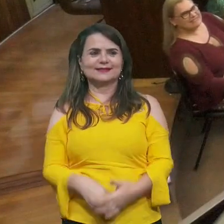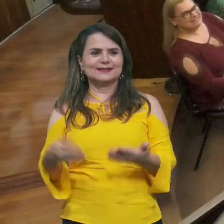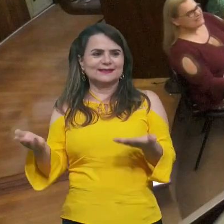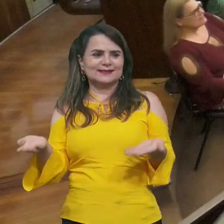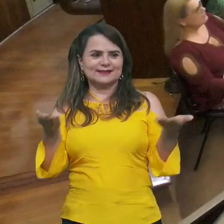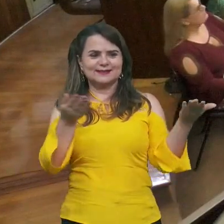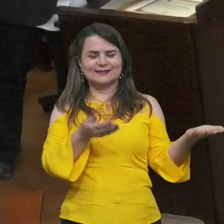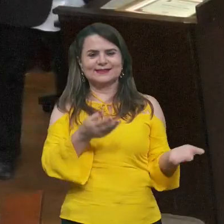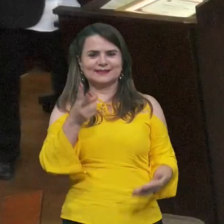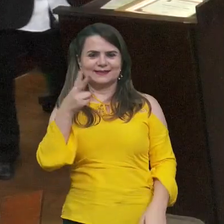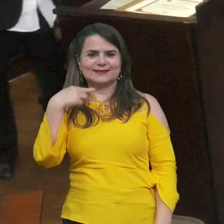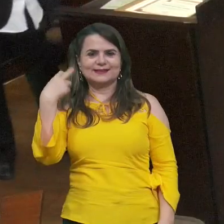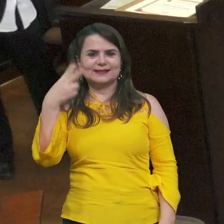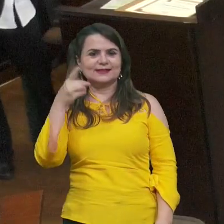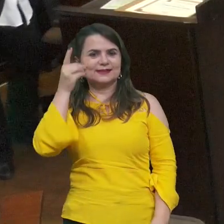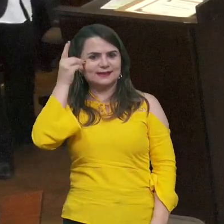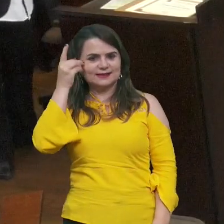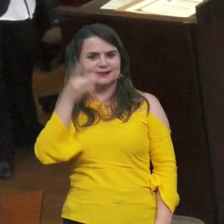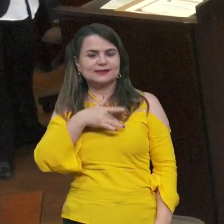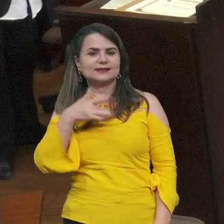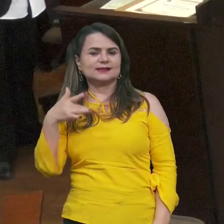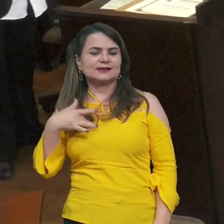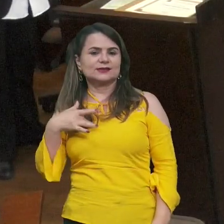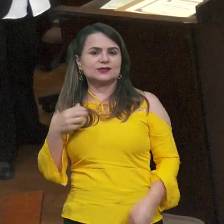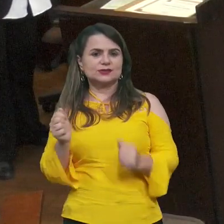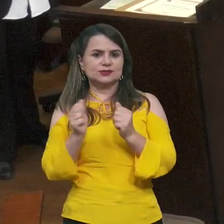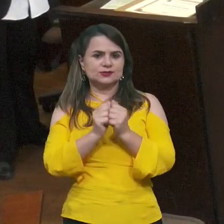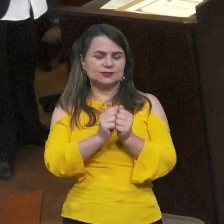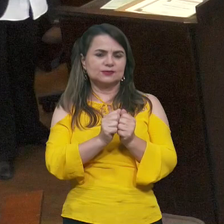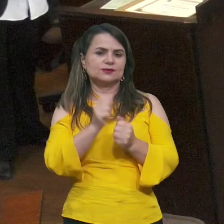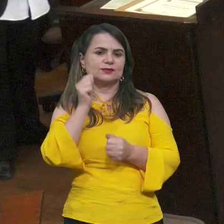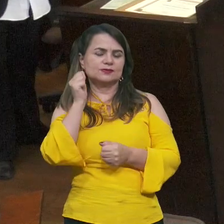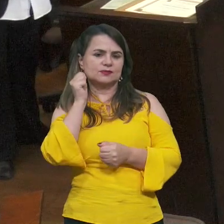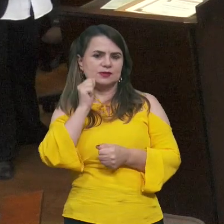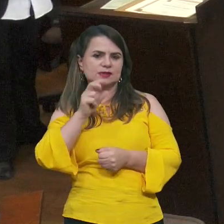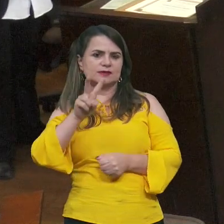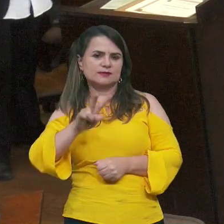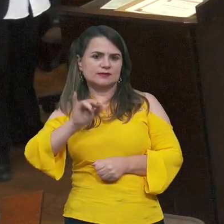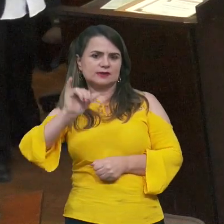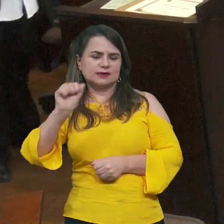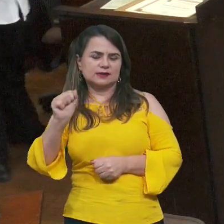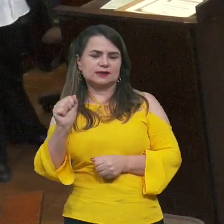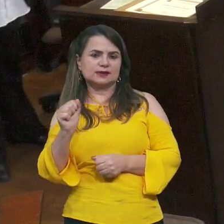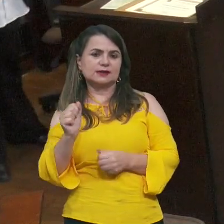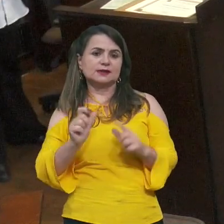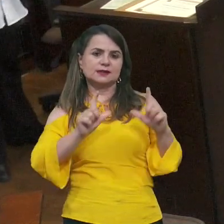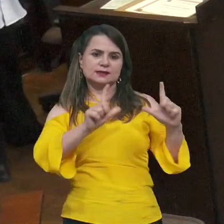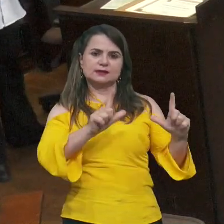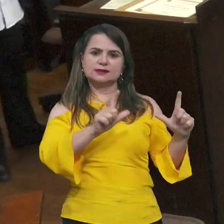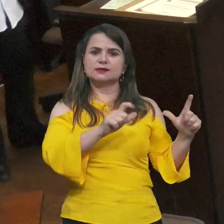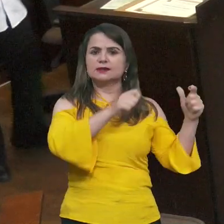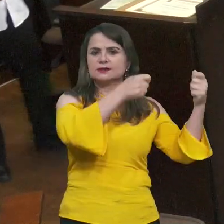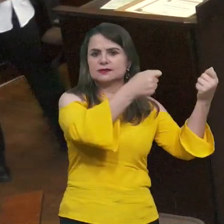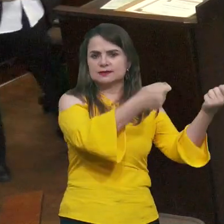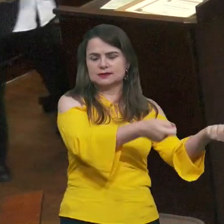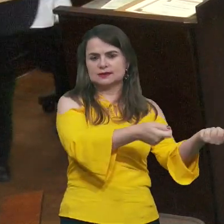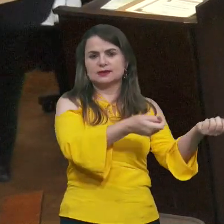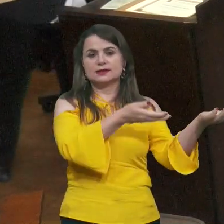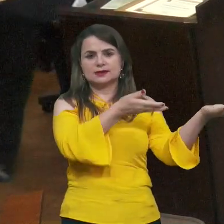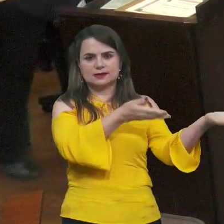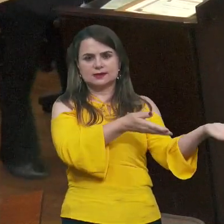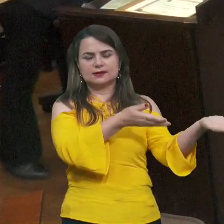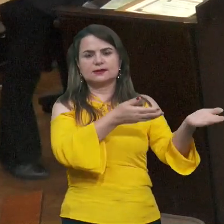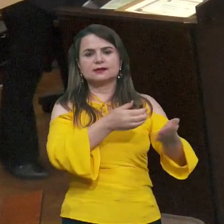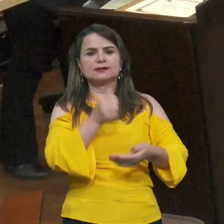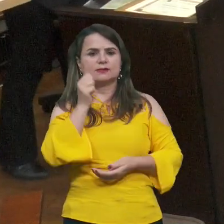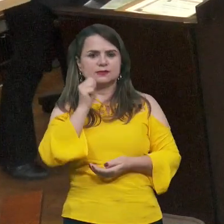Convido o vereador Danilo da Saúde, juntamente com a vereadora Vânia Ramos, para a entrega de um diploma comemorativo à senhora Silvia Helena Vivian